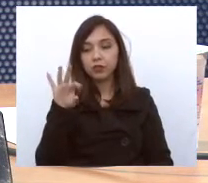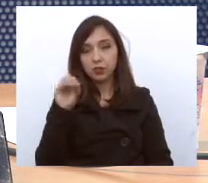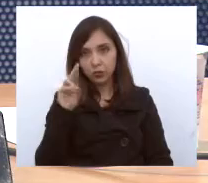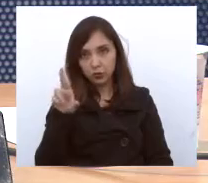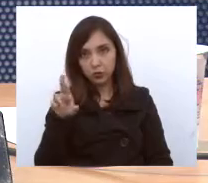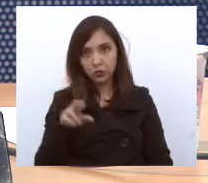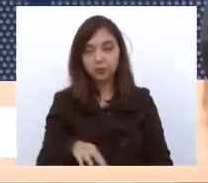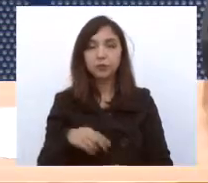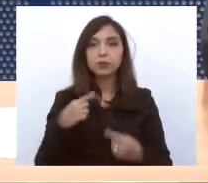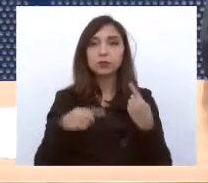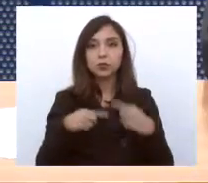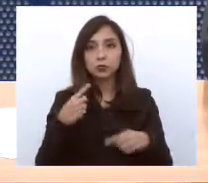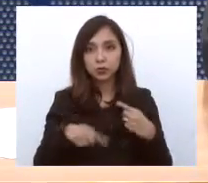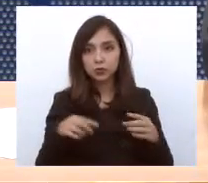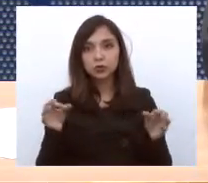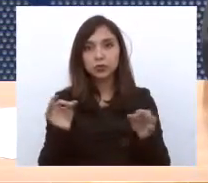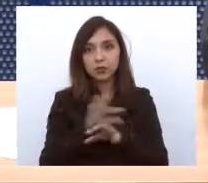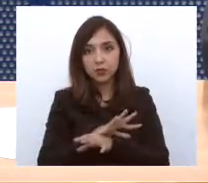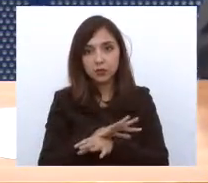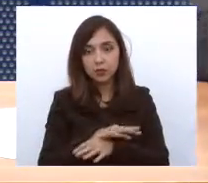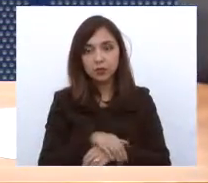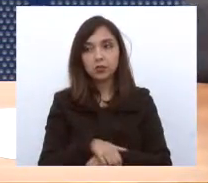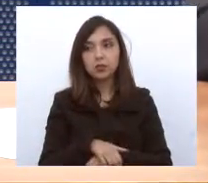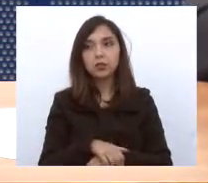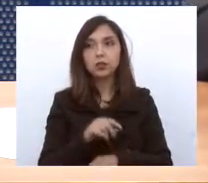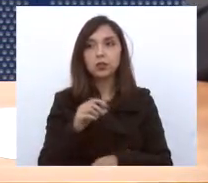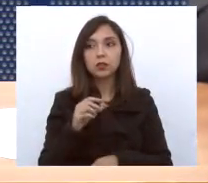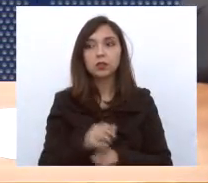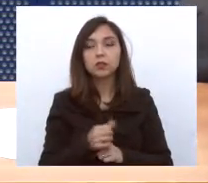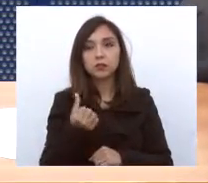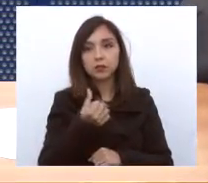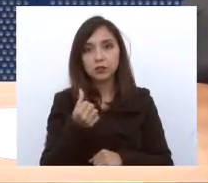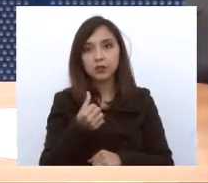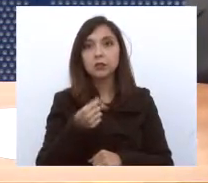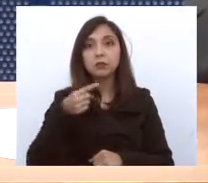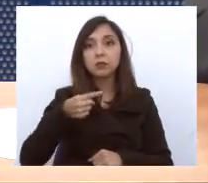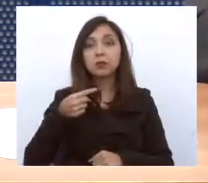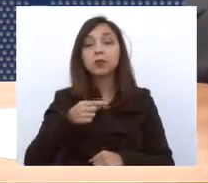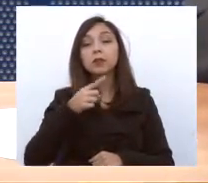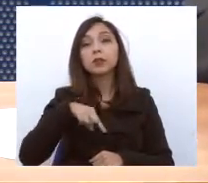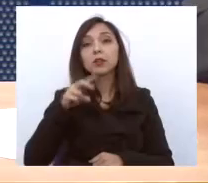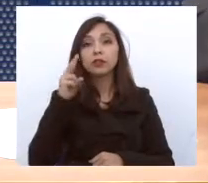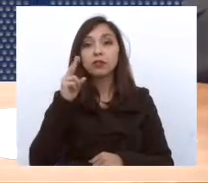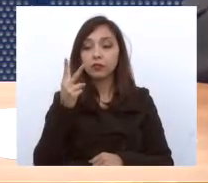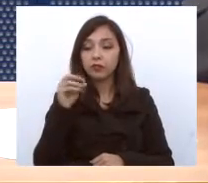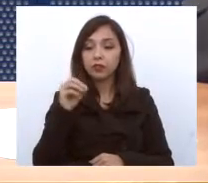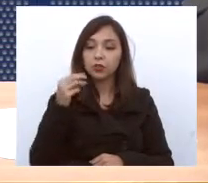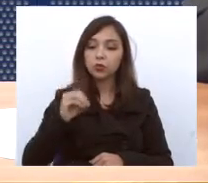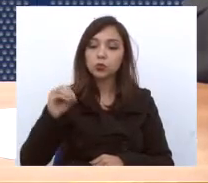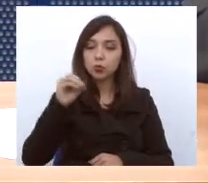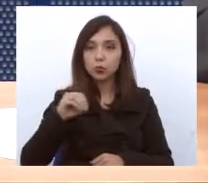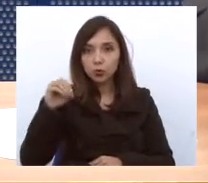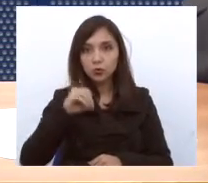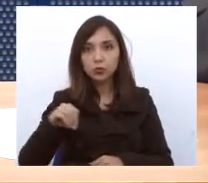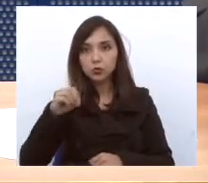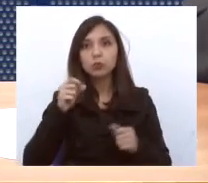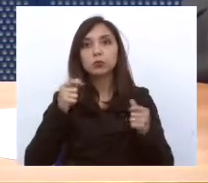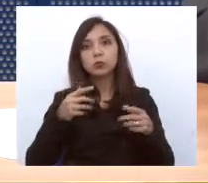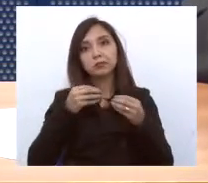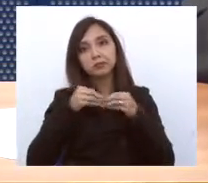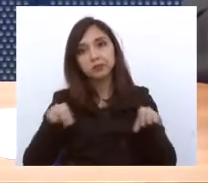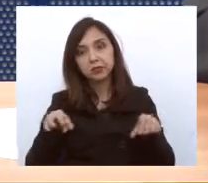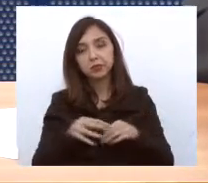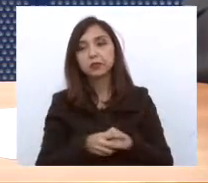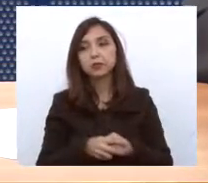Farmácia. A discussão desse projeto foi encerrada na 71ª sessão ordinária realizada em 20 de outubro e a votação procedida foi declarada